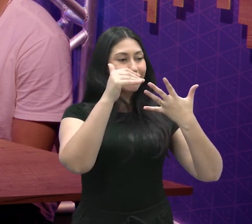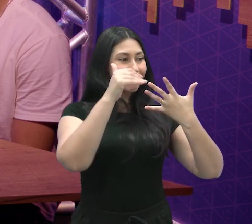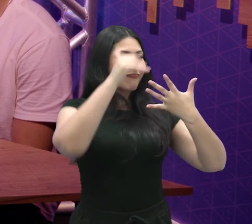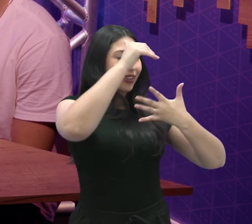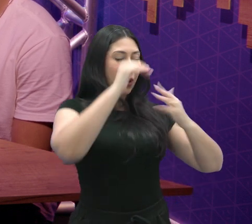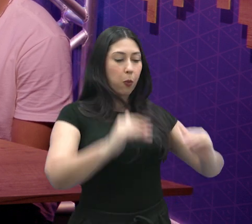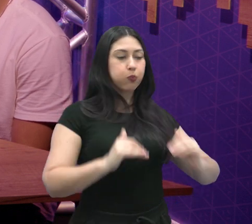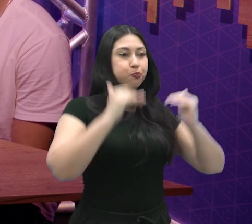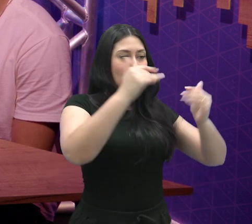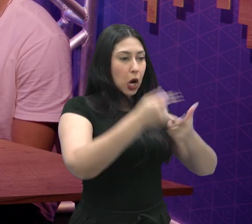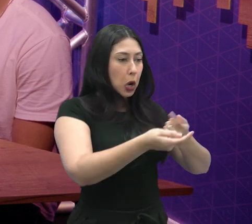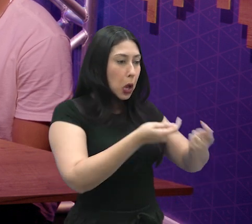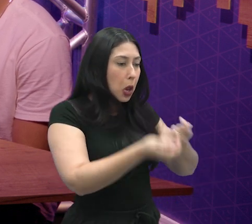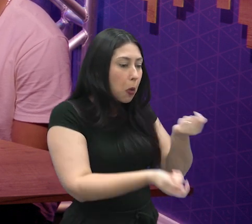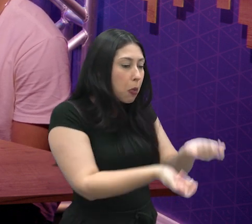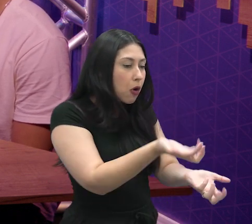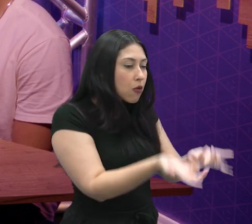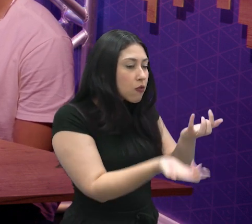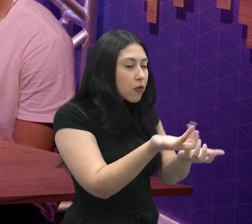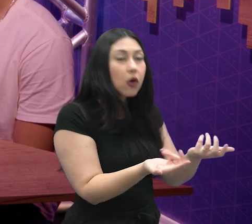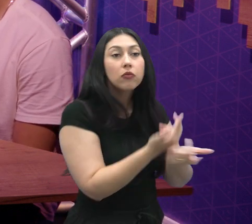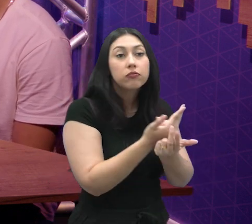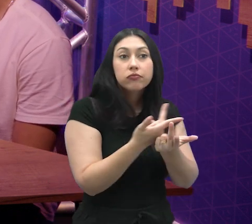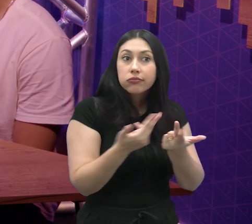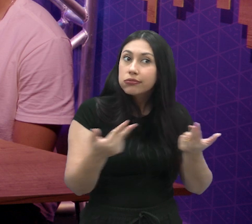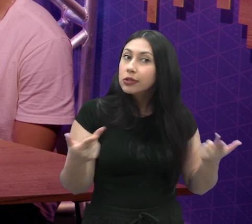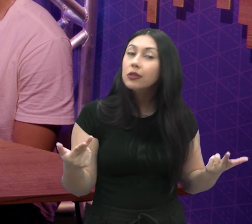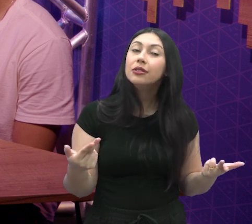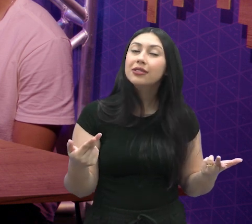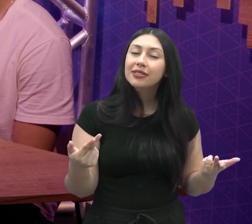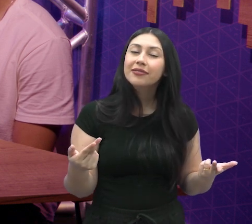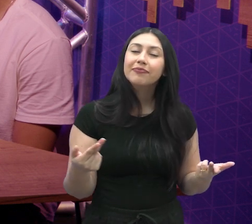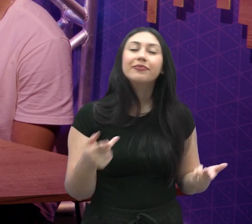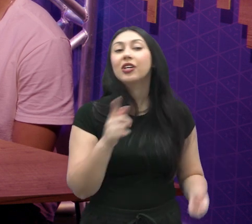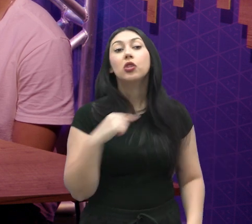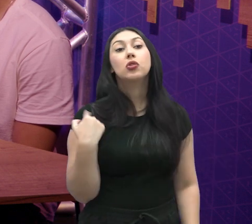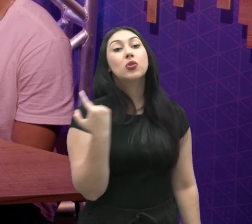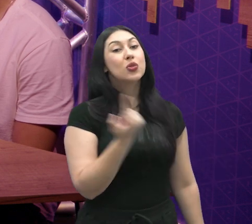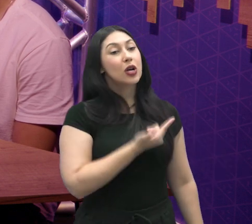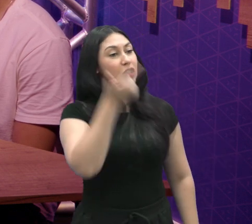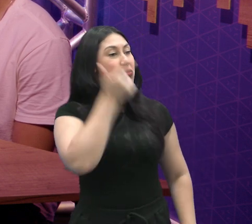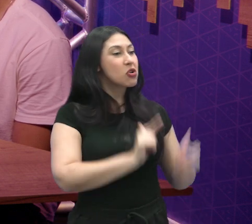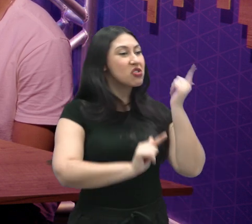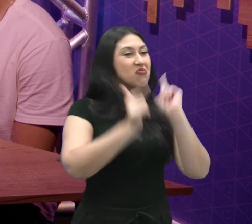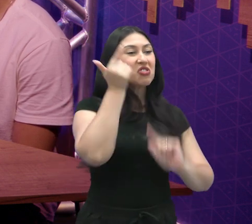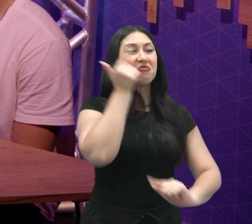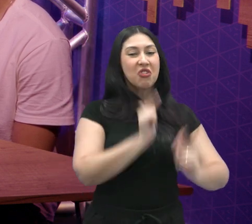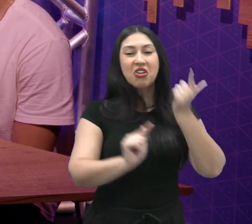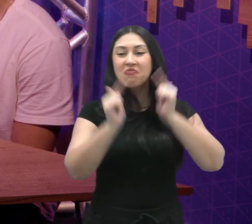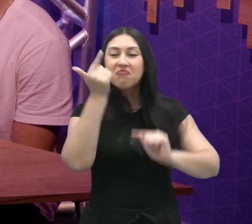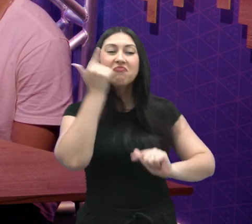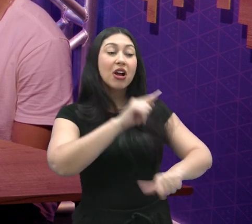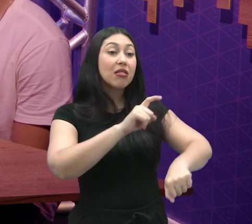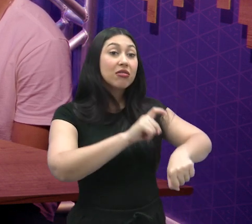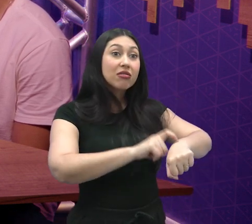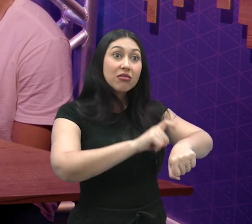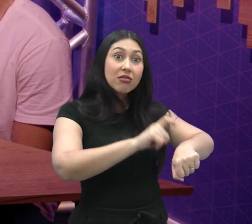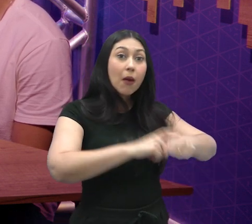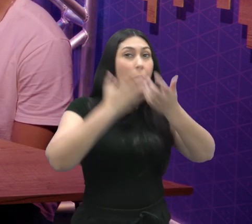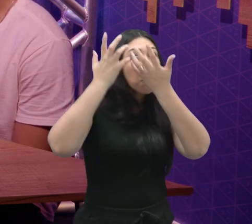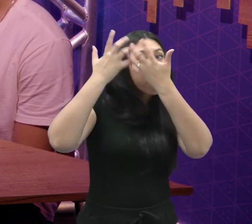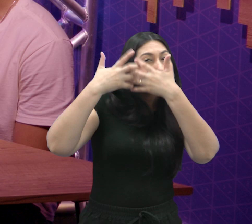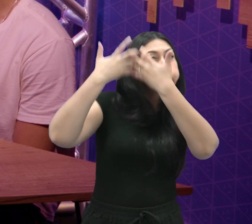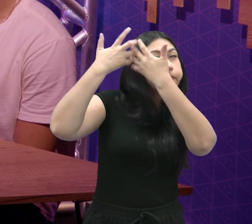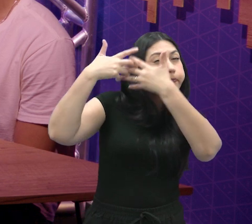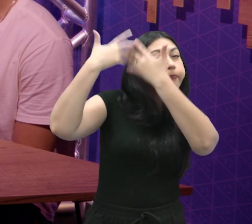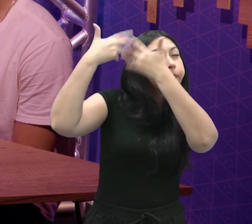algumas outras espécies, então dominar o fogo, outras coisas que a gente vai falar mais no próximo bloco, a gente foi conseguindo ter mais tempo, ter